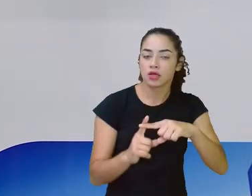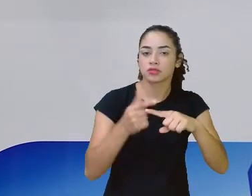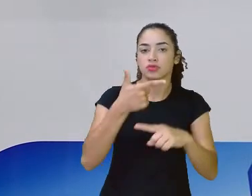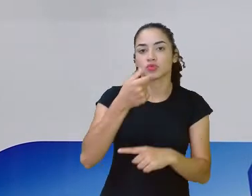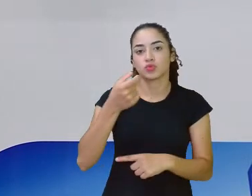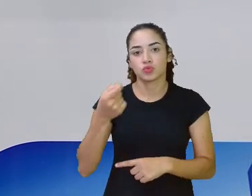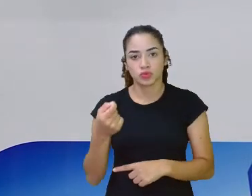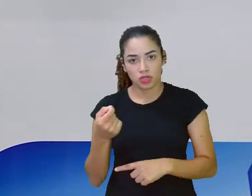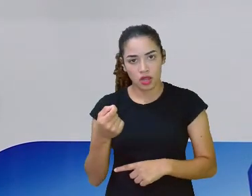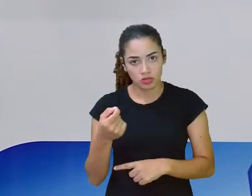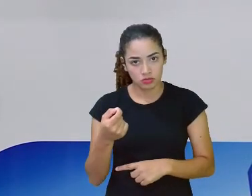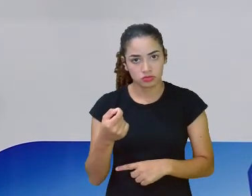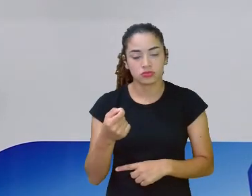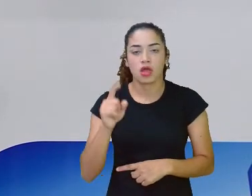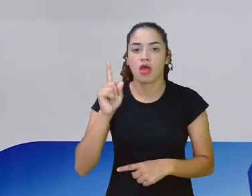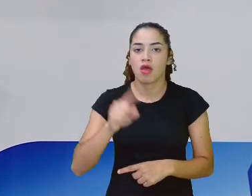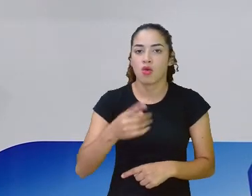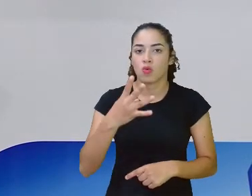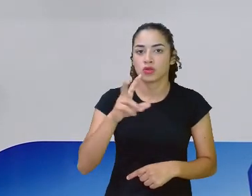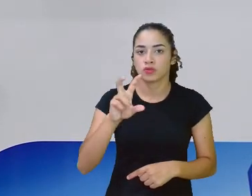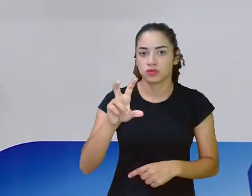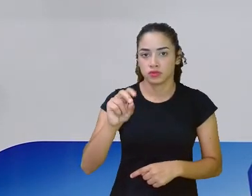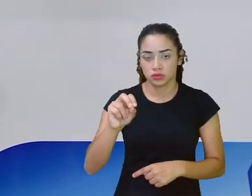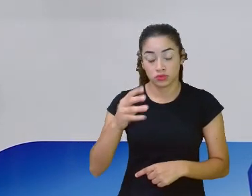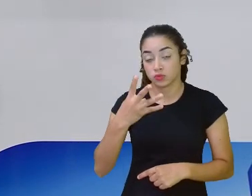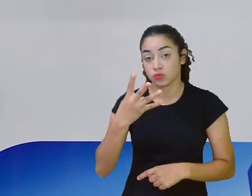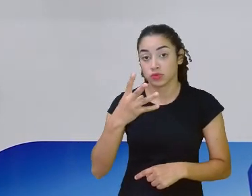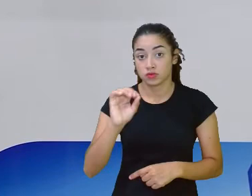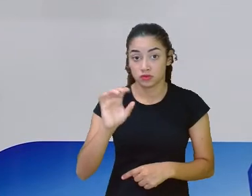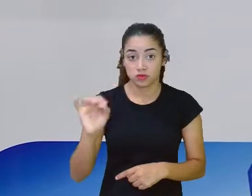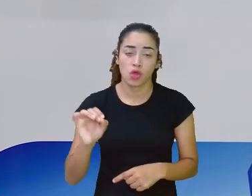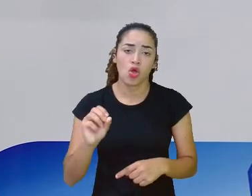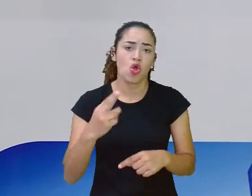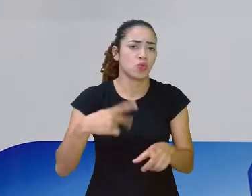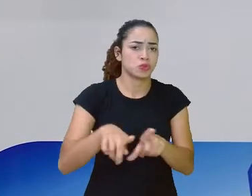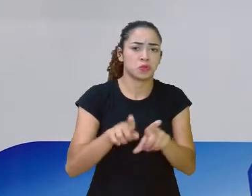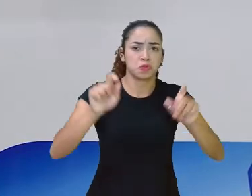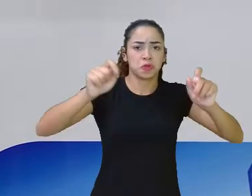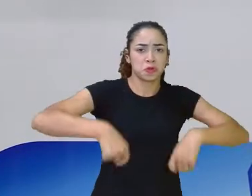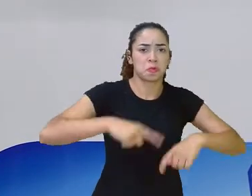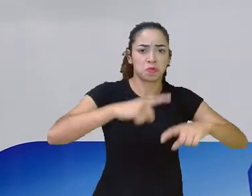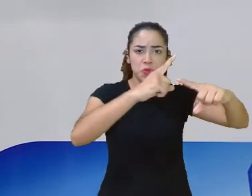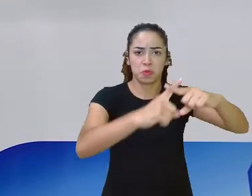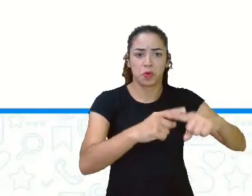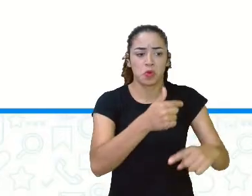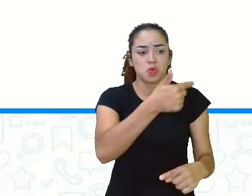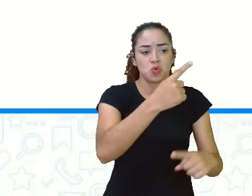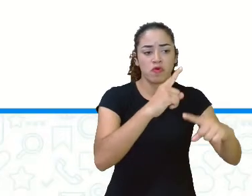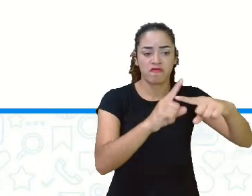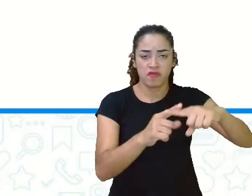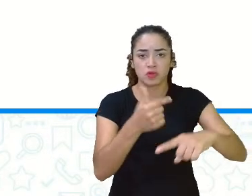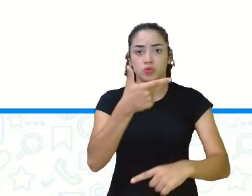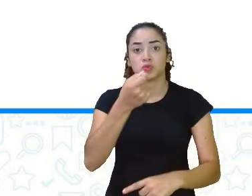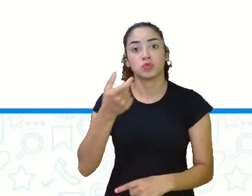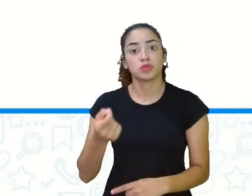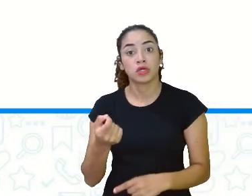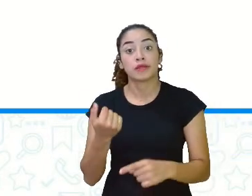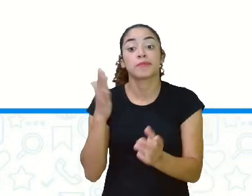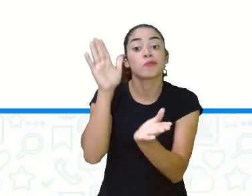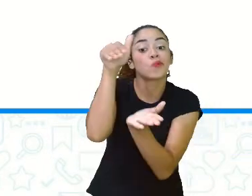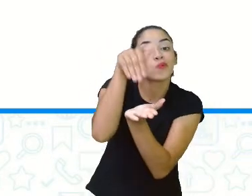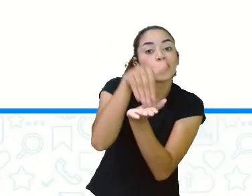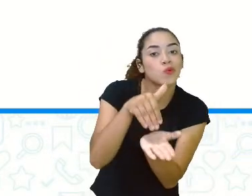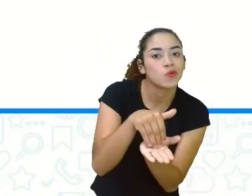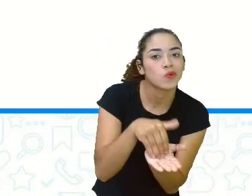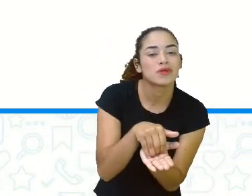mais 200 ou multiplicar, né, 2 vezes 200. E, por último, o pote aqui